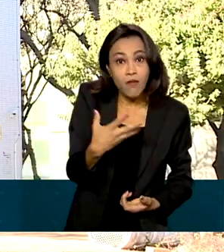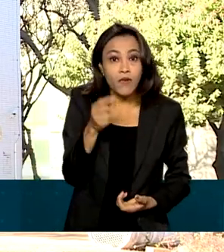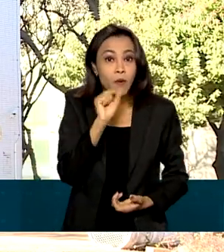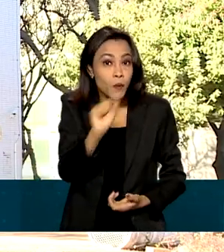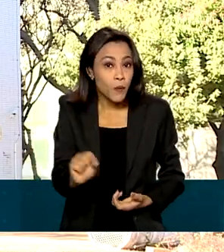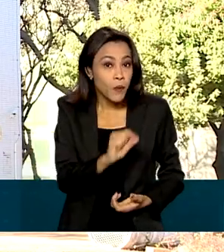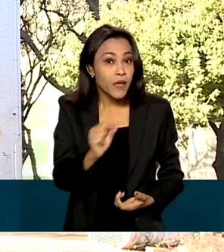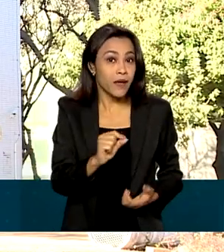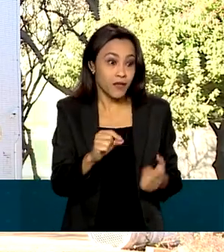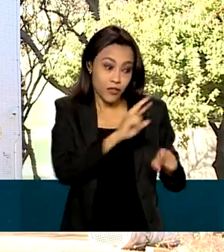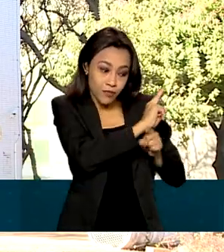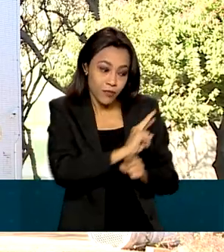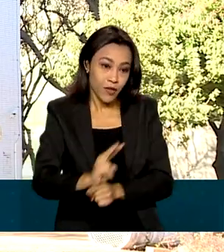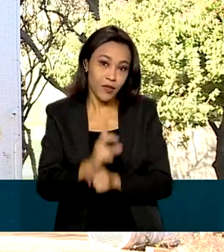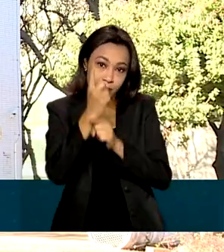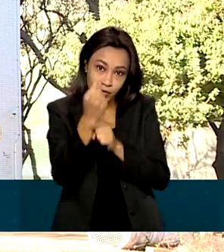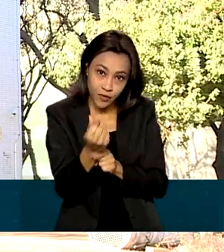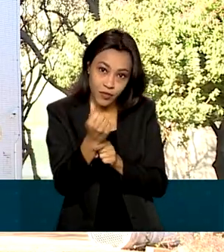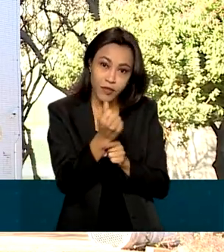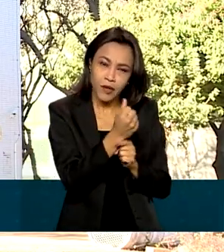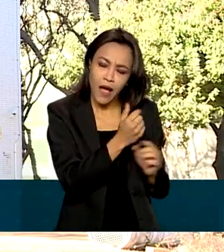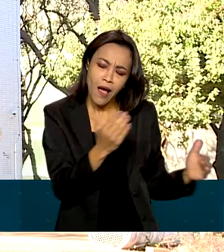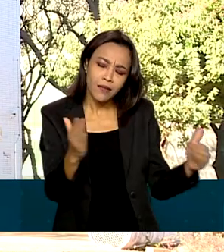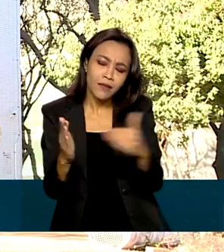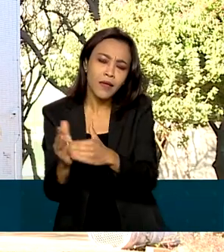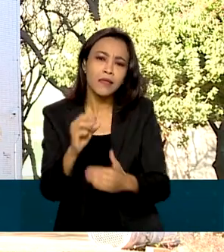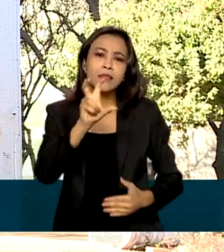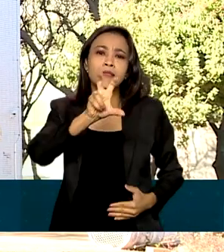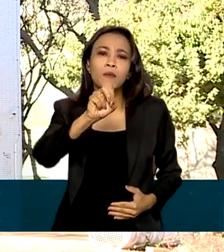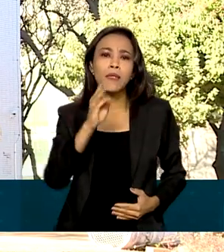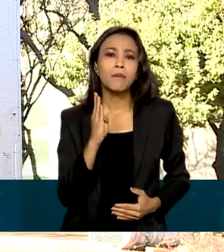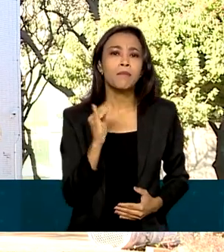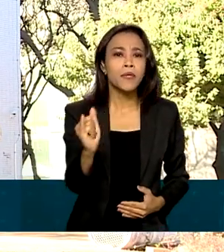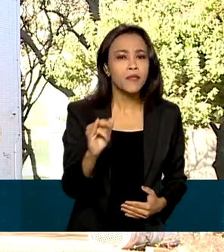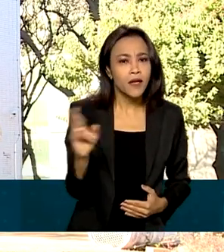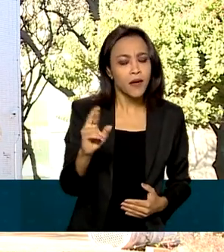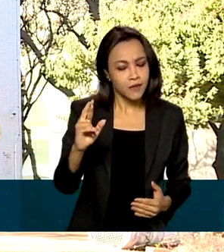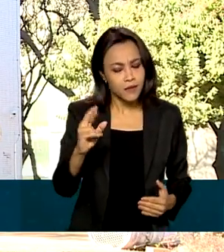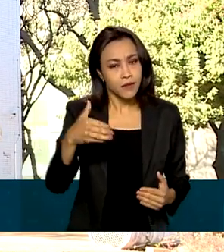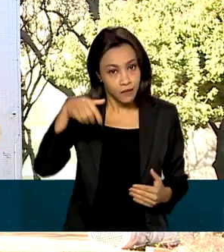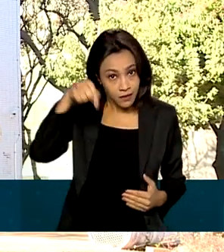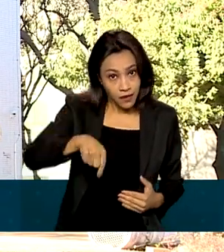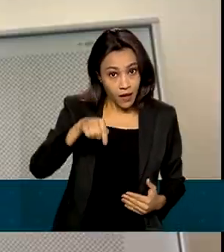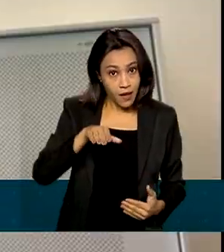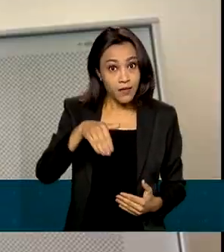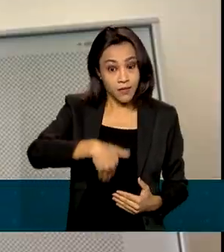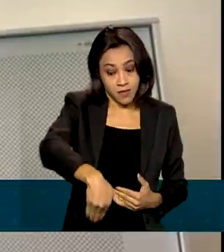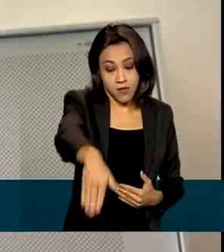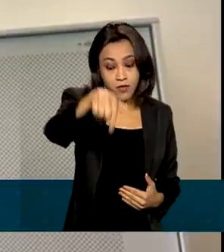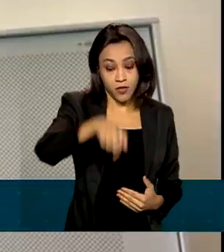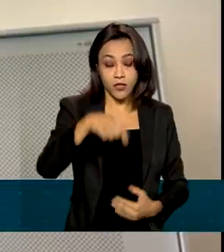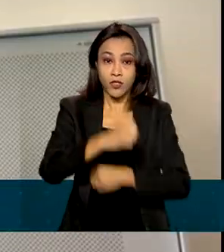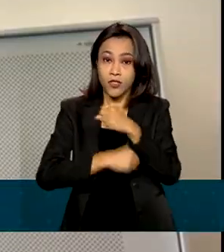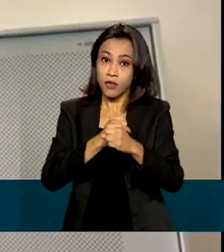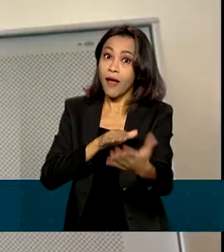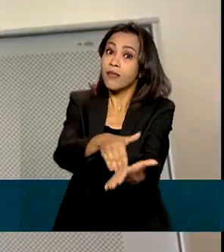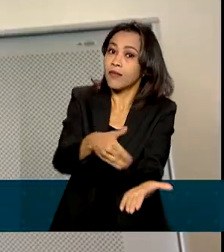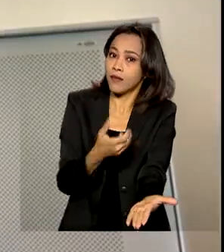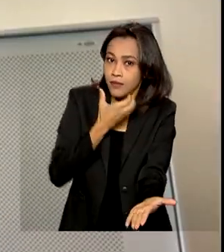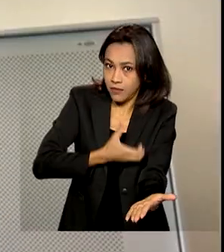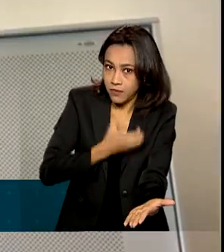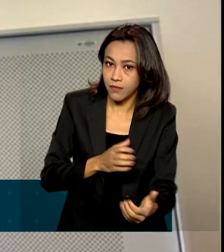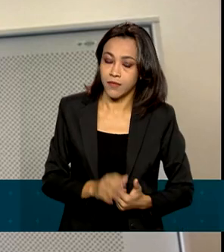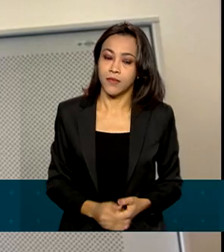linha de crédito conceda até 50 bilhões de reais até dezembro deste ano. A orientação é